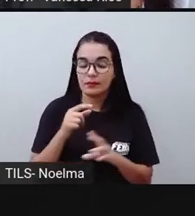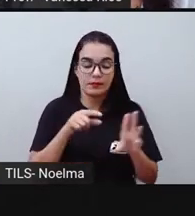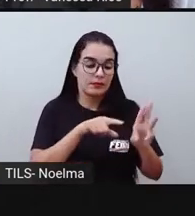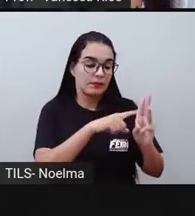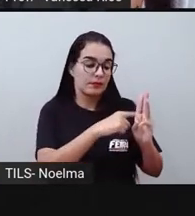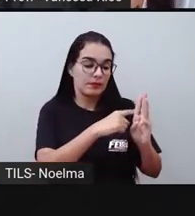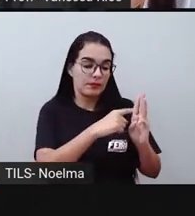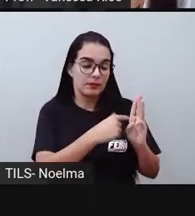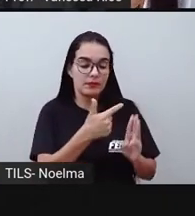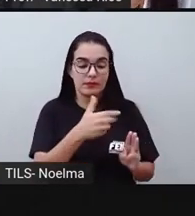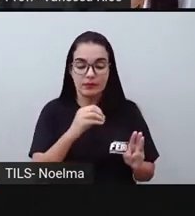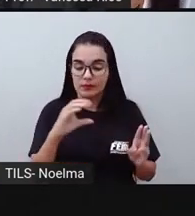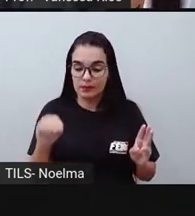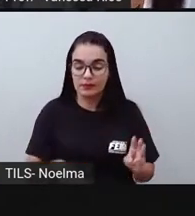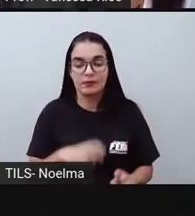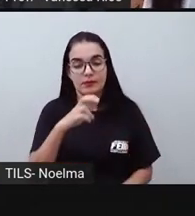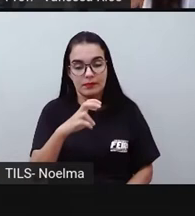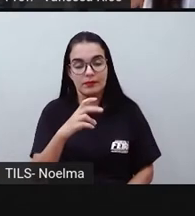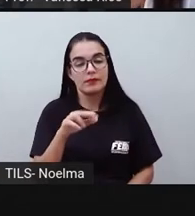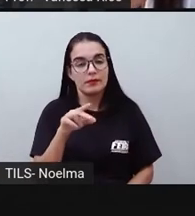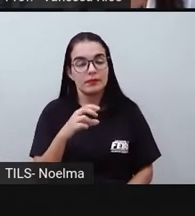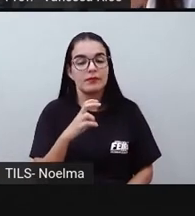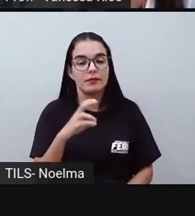e o 8, unidades.